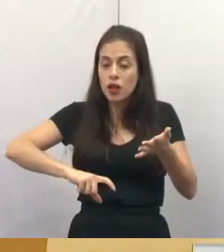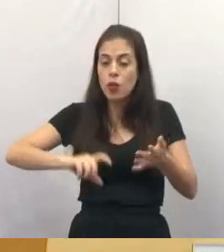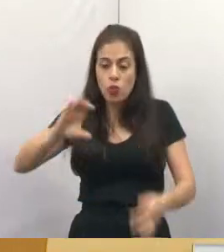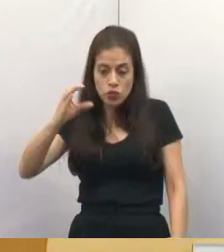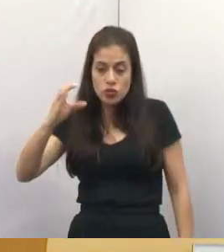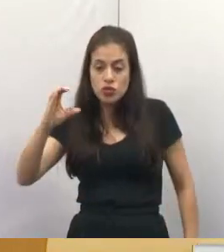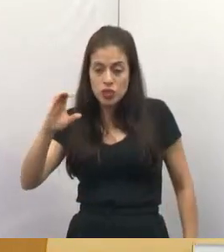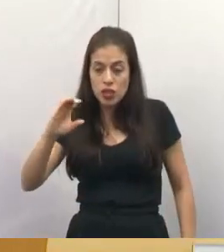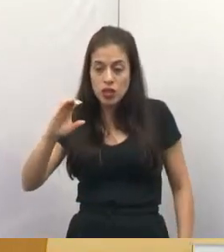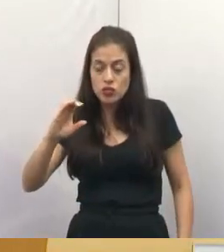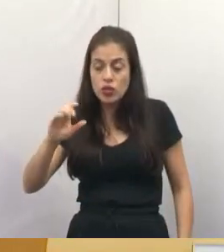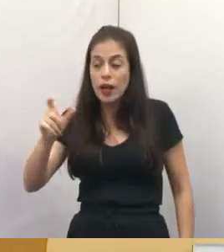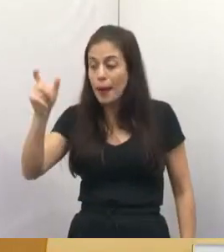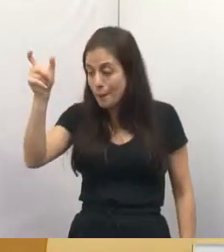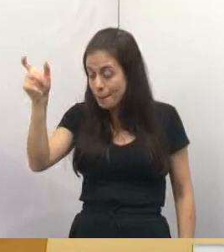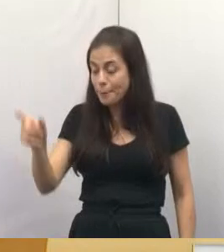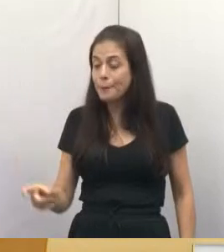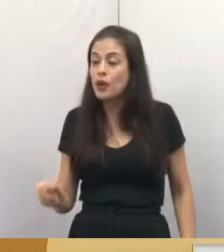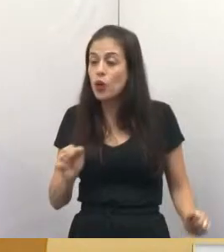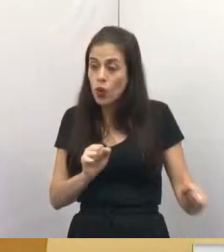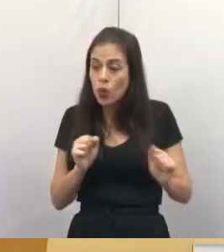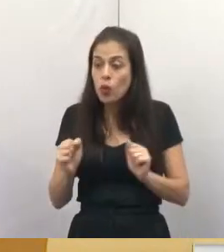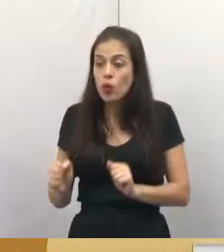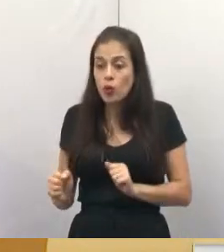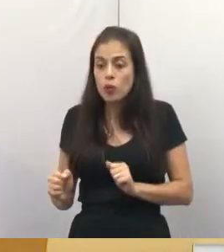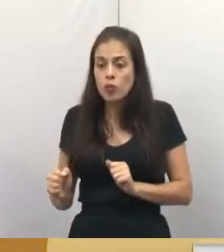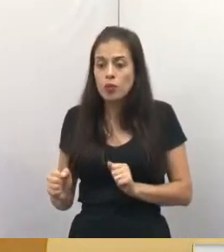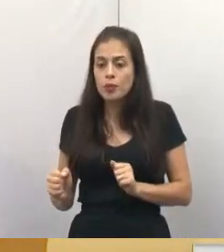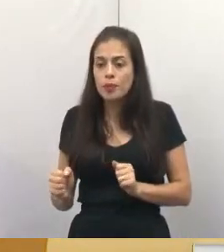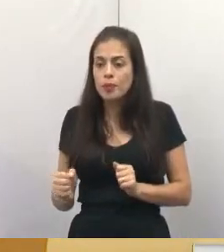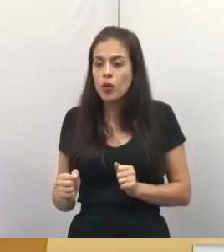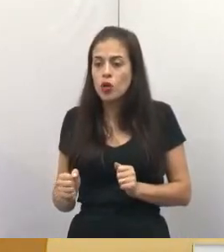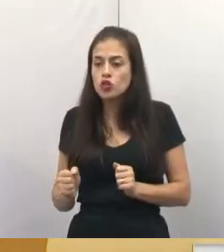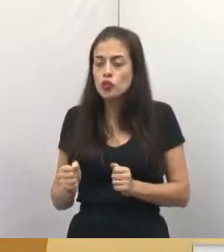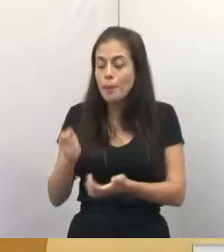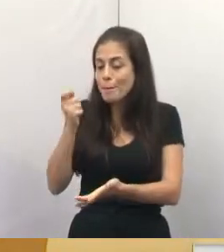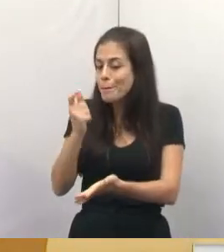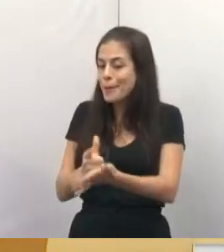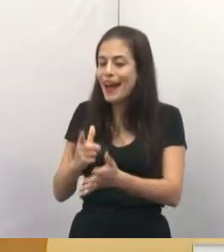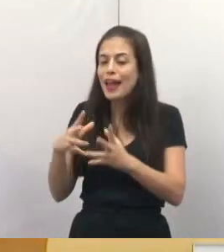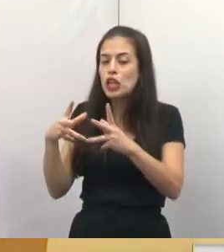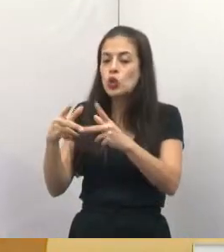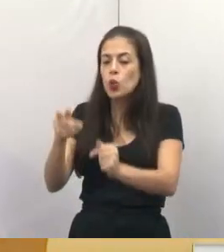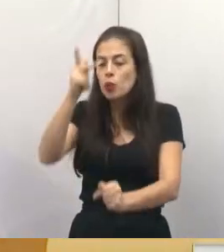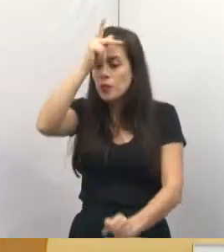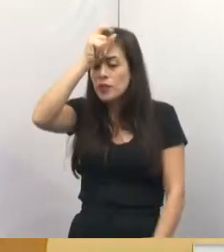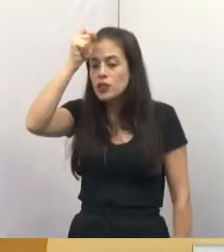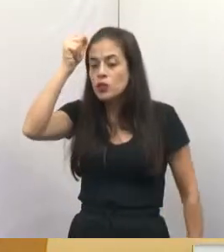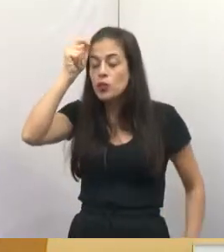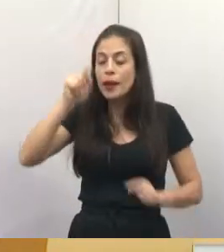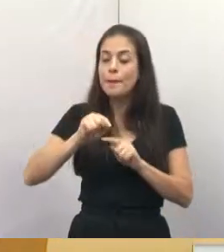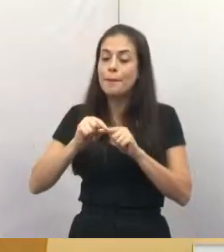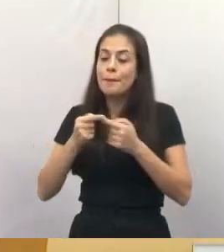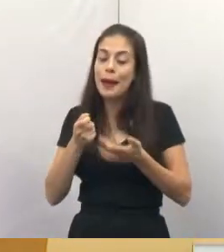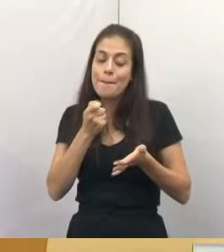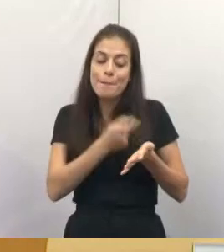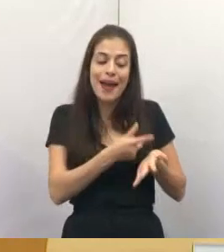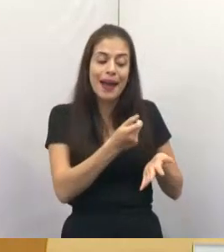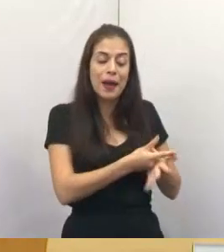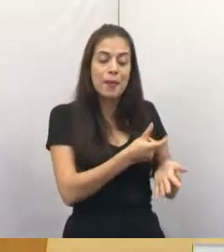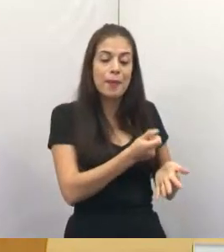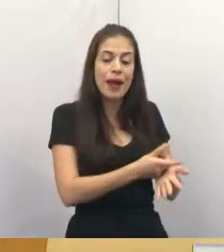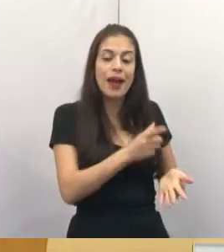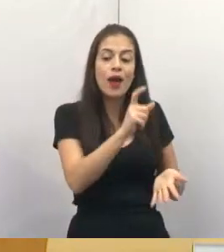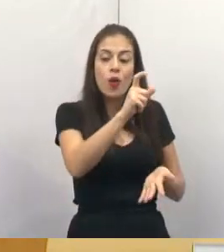pessoa quite a dívida de forma à vista com a prefeitura, que vai receber à vista, faça parcelado no cartão e se depois recebendo